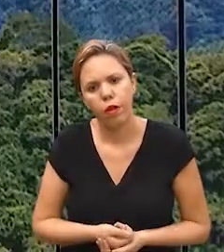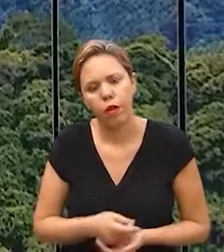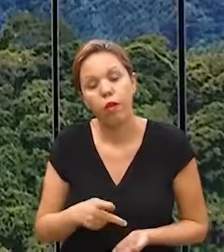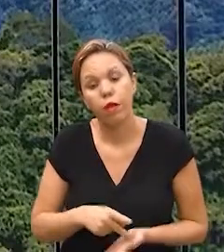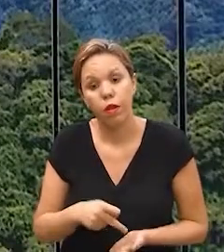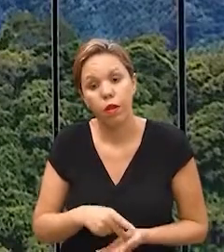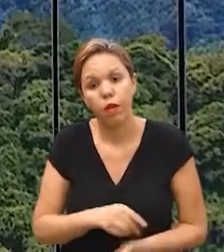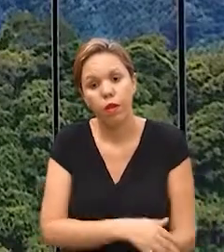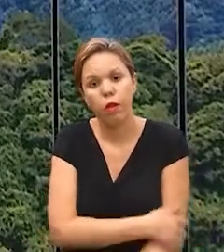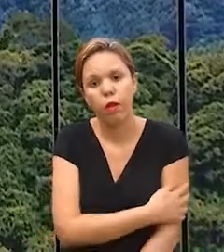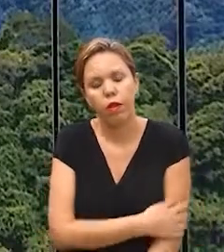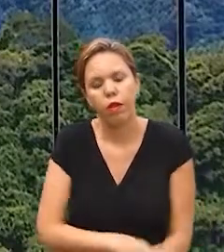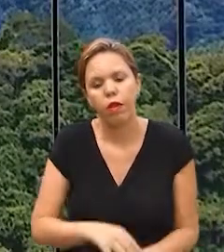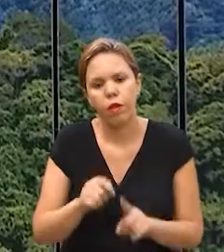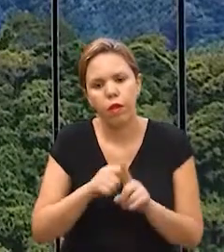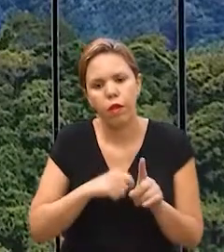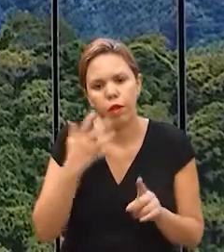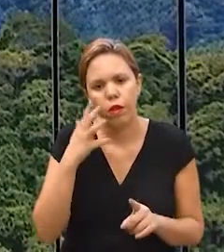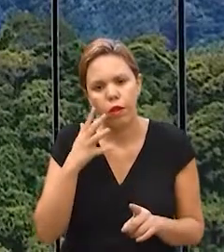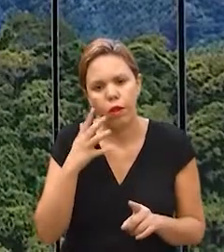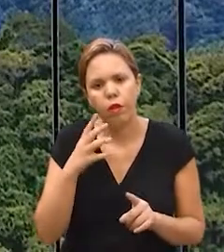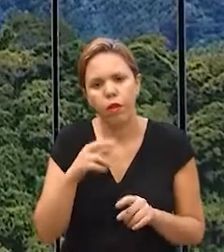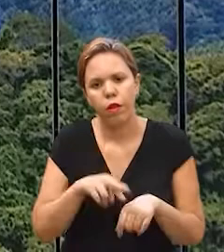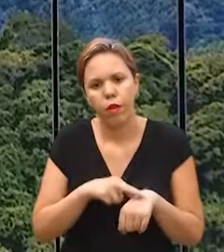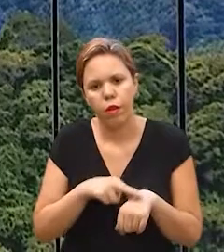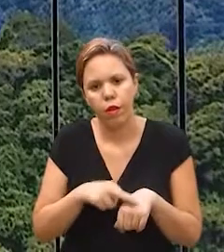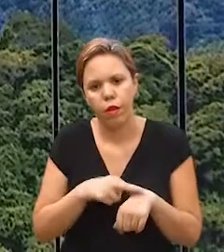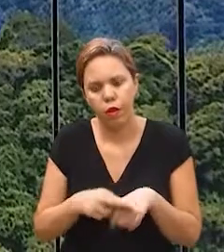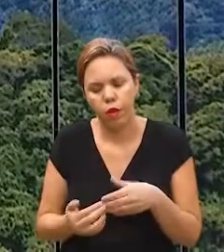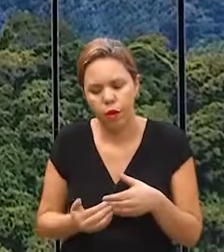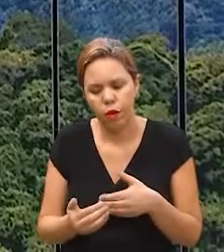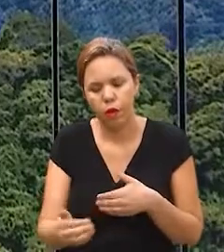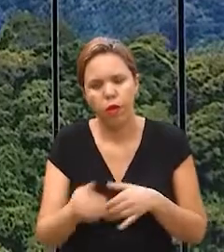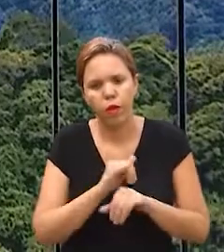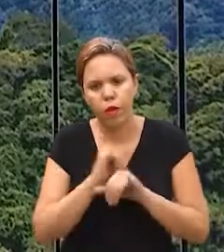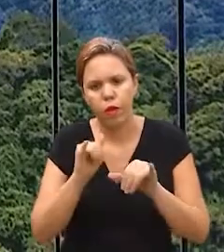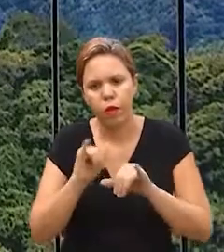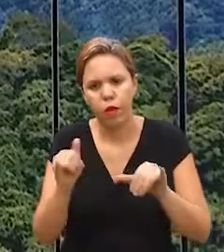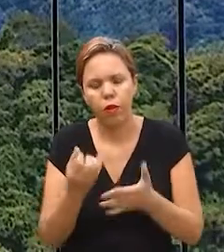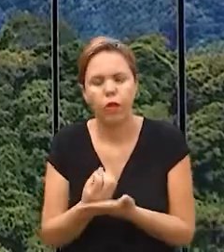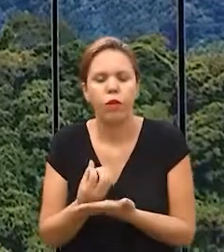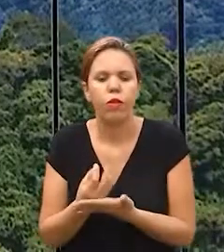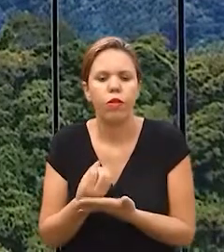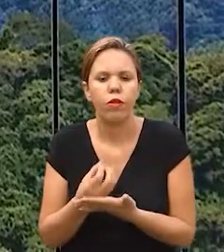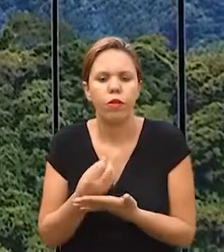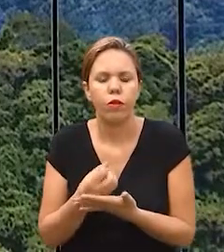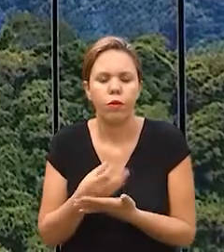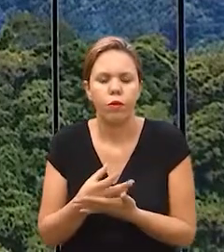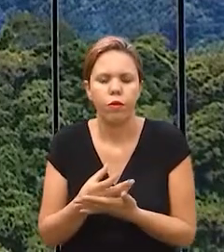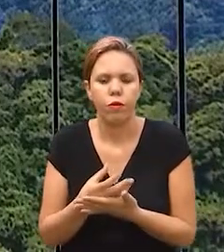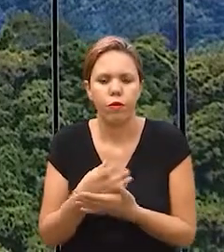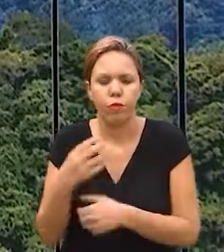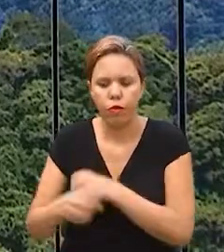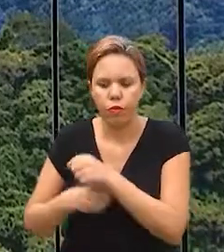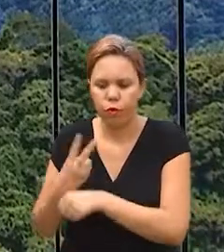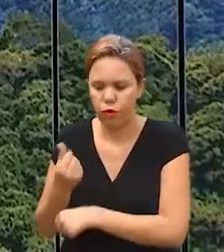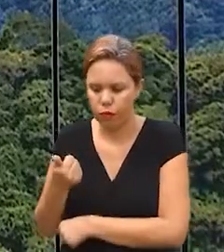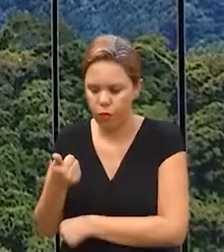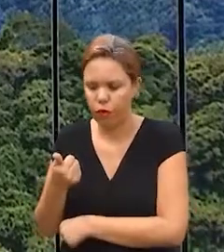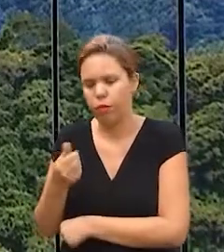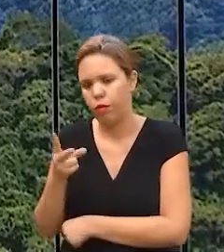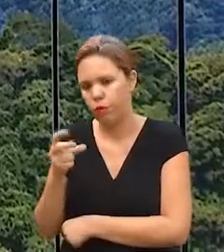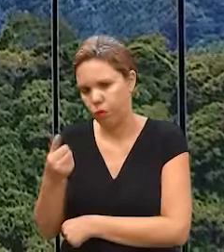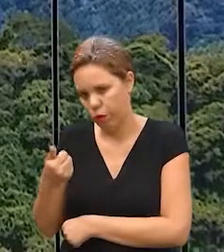Fevereiro Violeta, ele surgiu a partir das campanhas de alfabetização. Então, desde 2014, a FUMEC faz